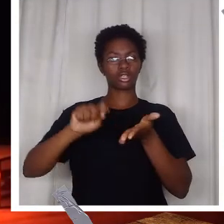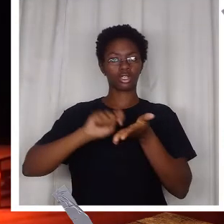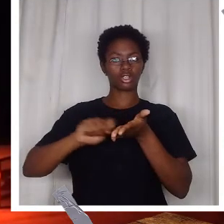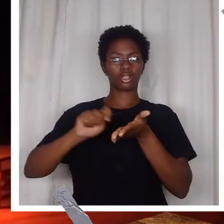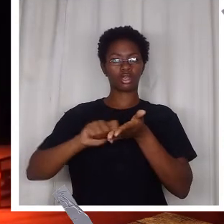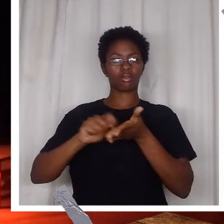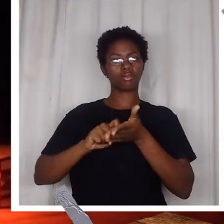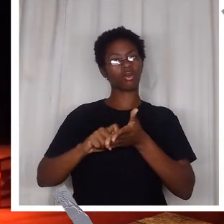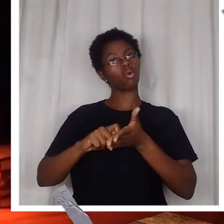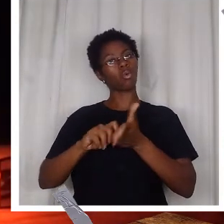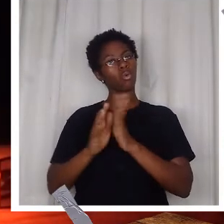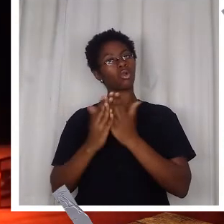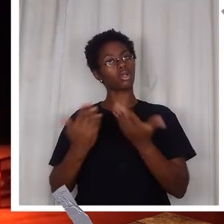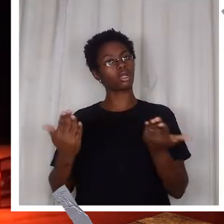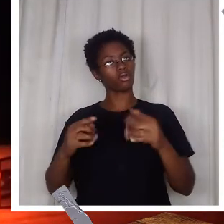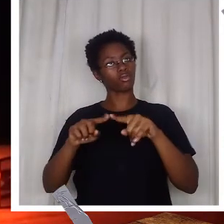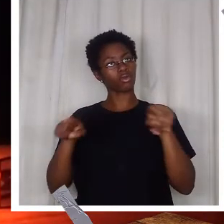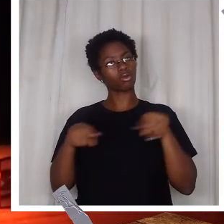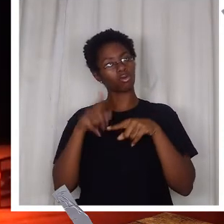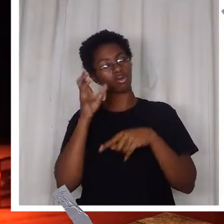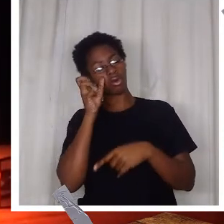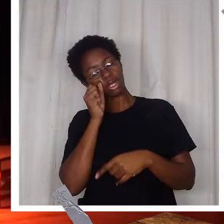Despejo.